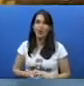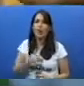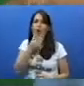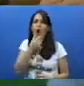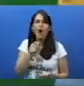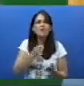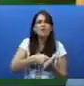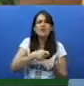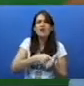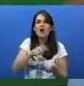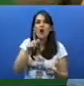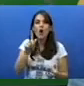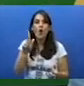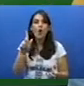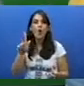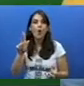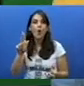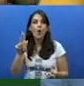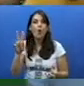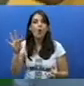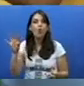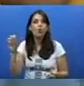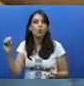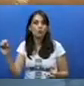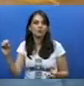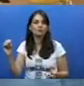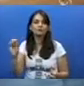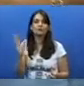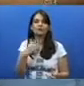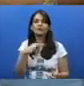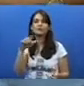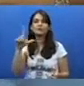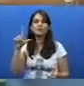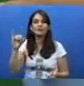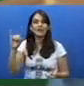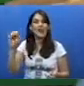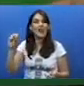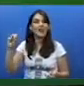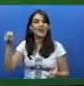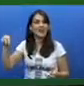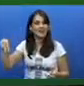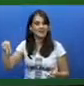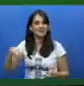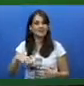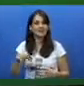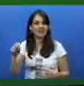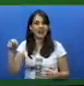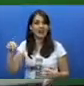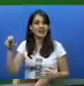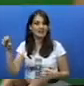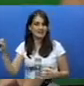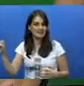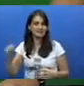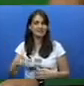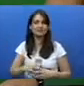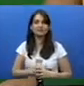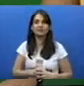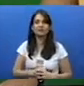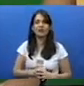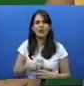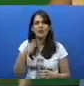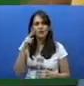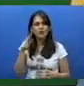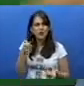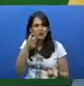tá? Então, tá falando aqui de uma forma bem divertida sobre a acentuação das palavrinhas, né?